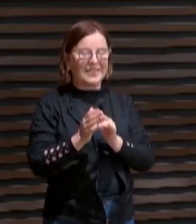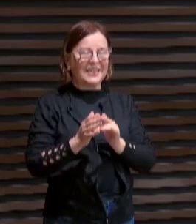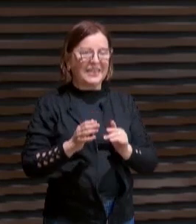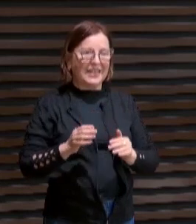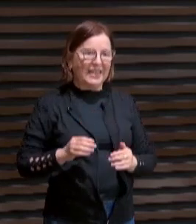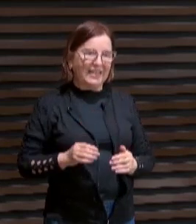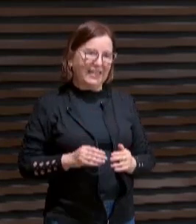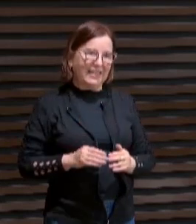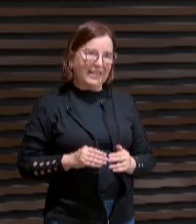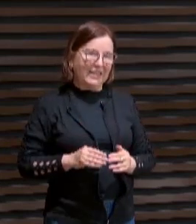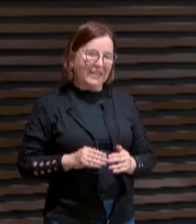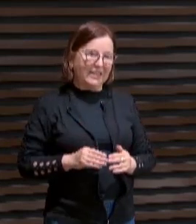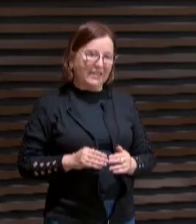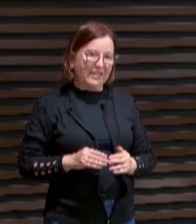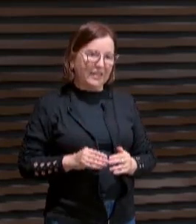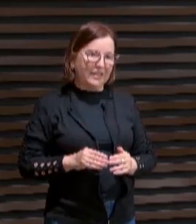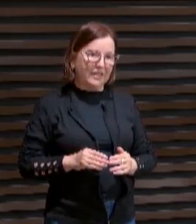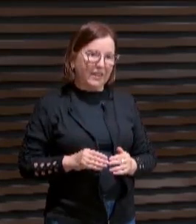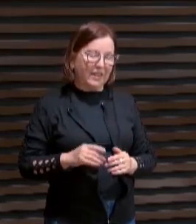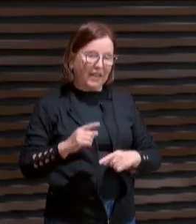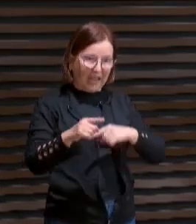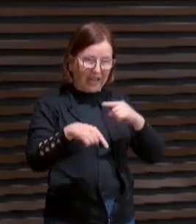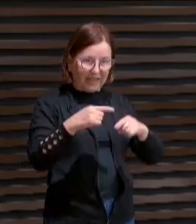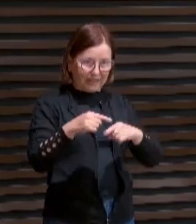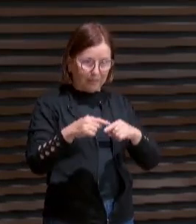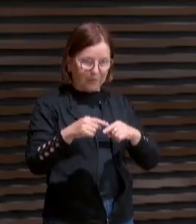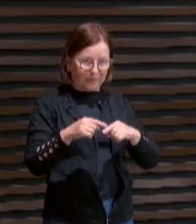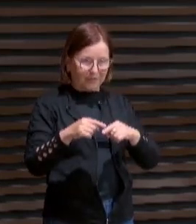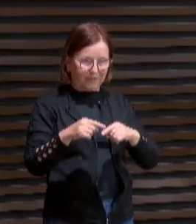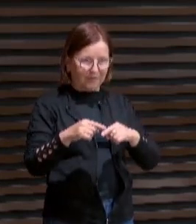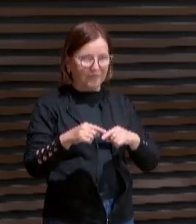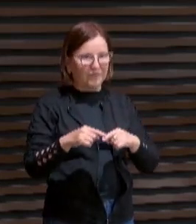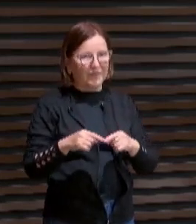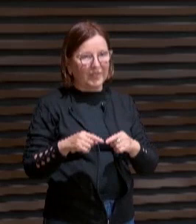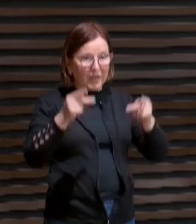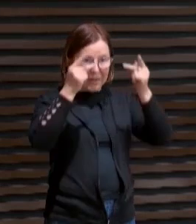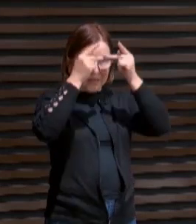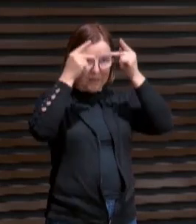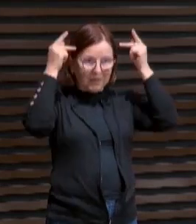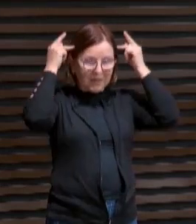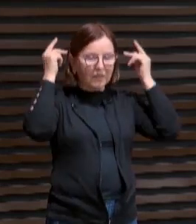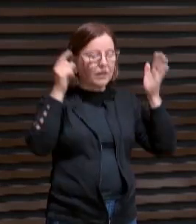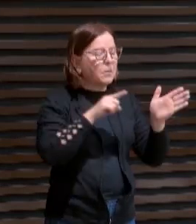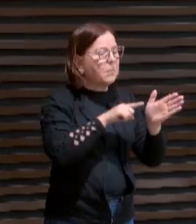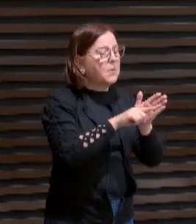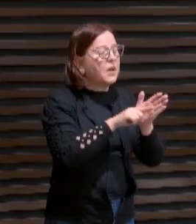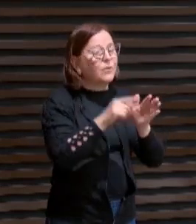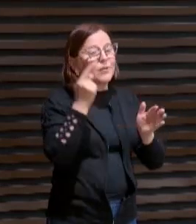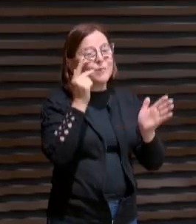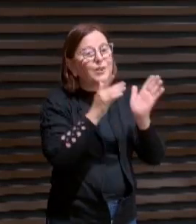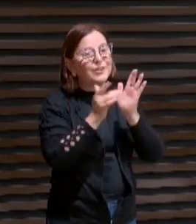eles tiveram uma conversa. Vamos voltar ao versículo 38, que Pilatos pergunta para